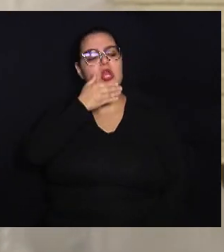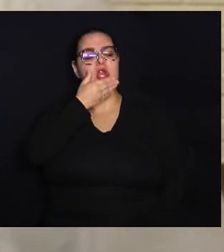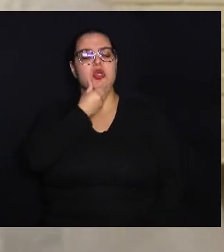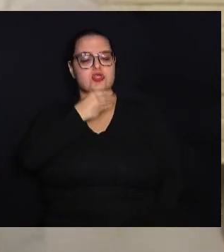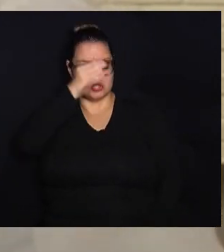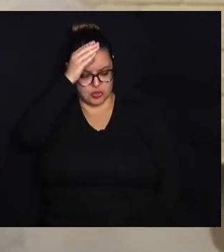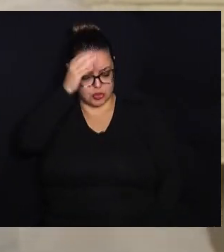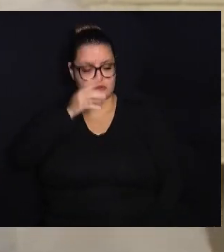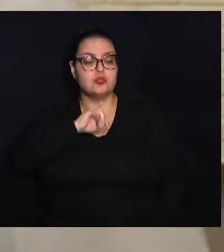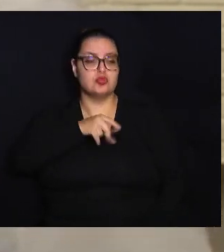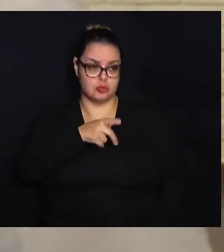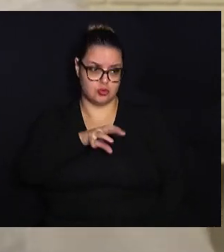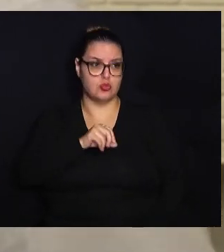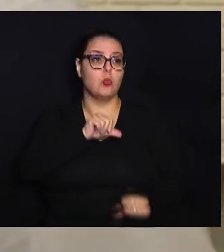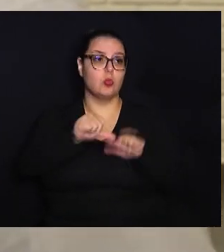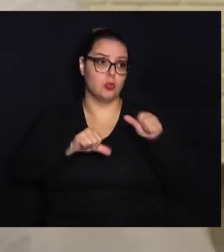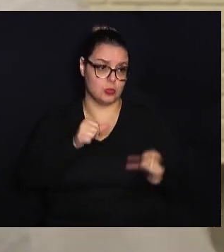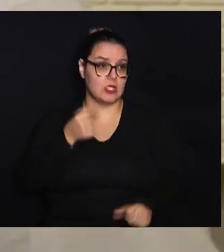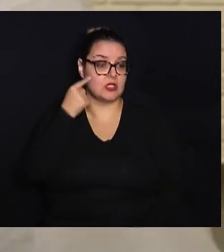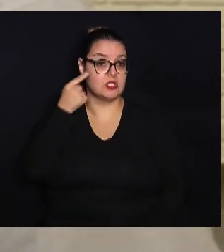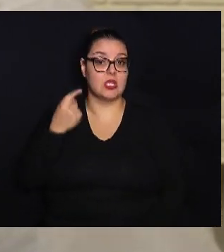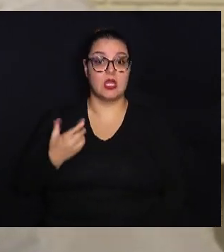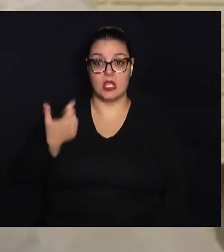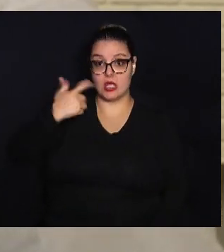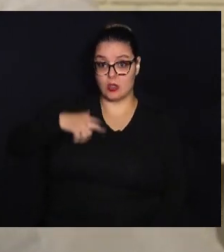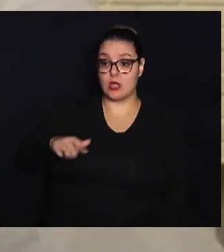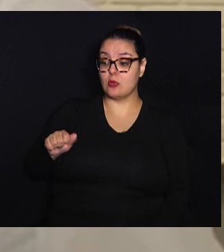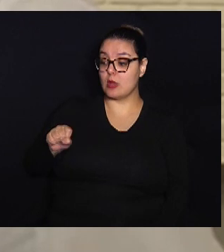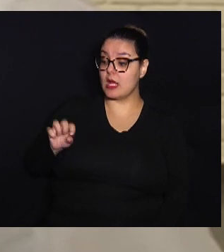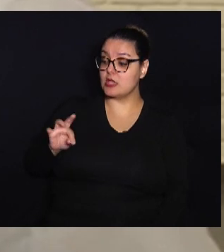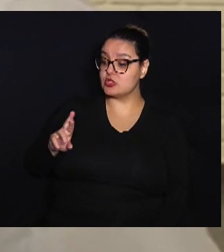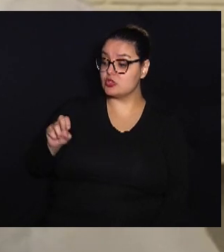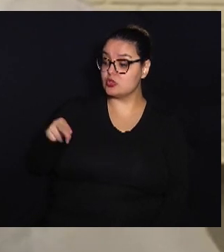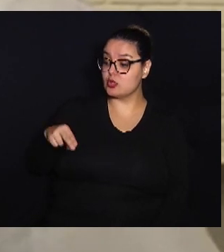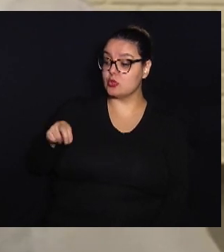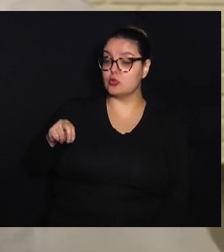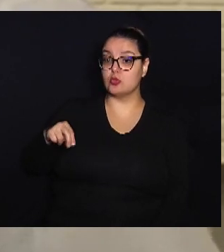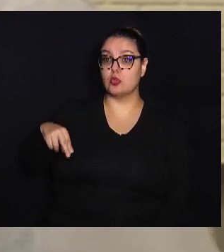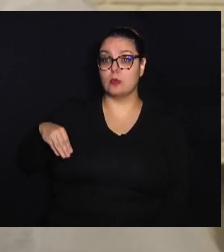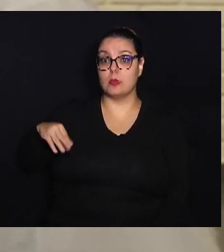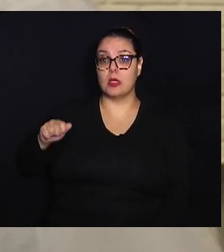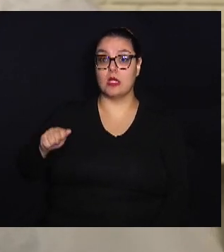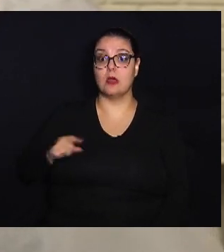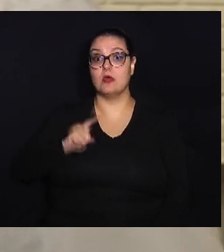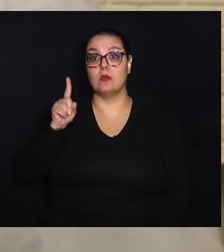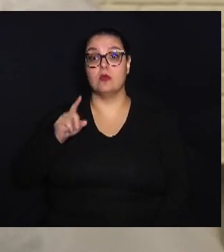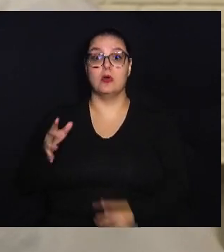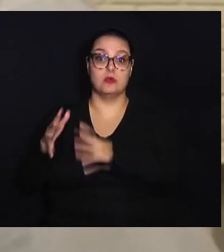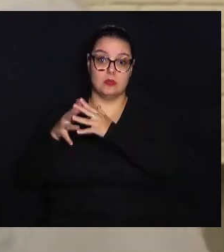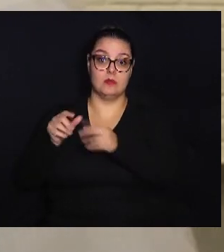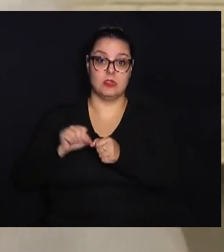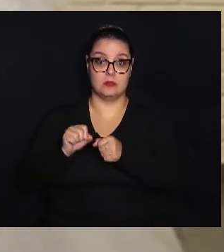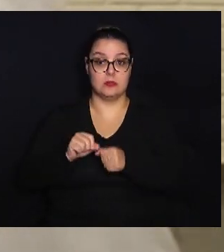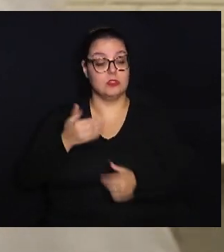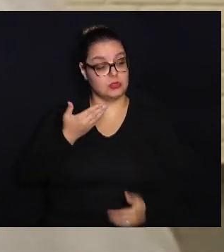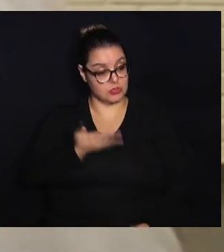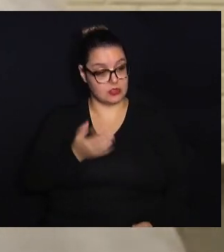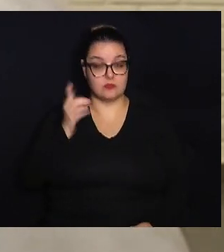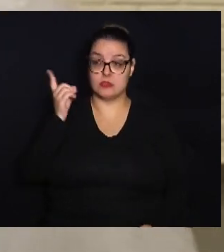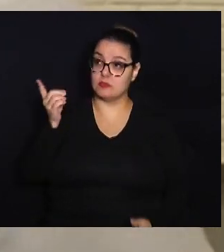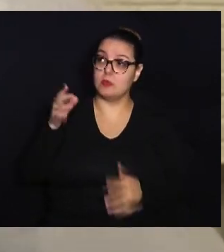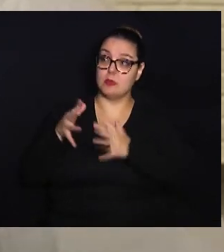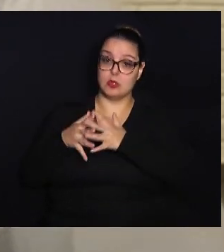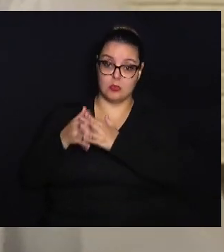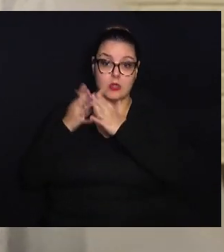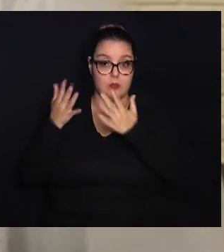tio Júlio mudei de ideia eu quero ser astrônoma né eu vou pros Estados Unidos fazer is falei olha já que você vai para